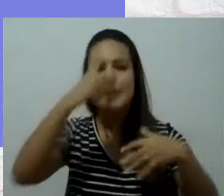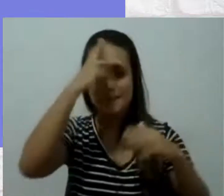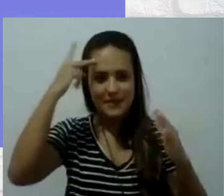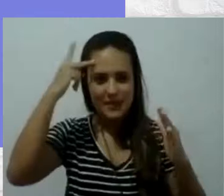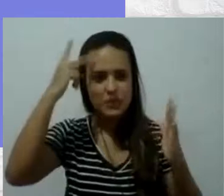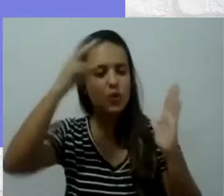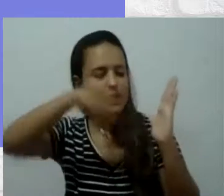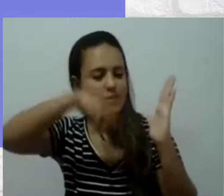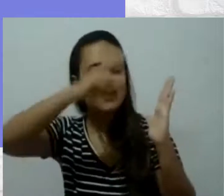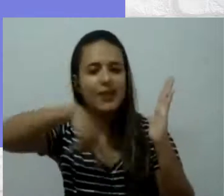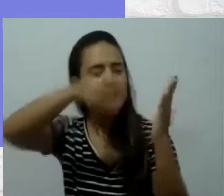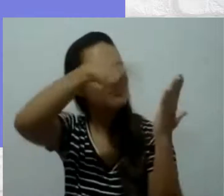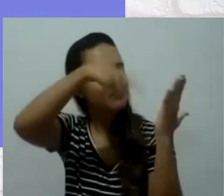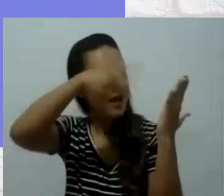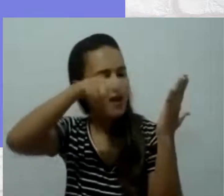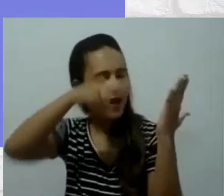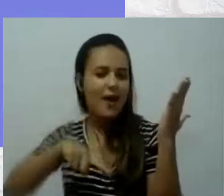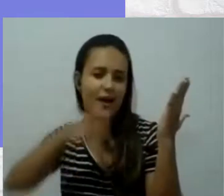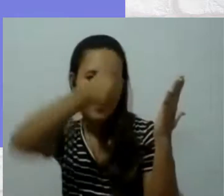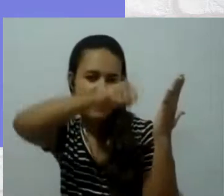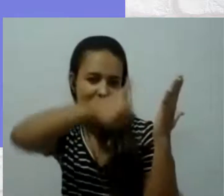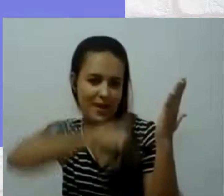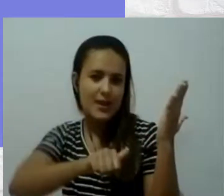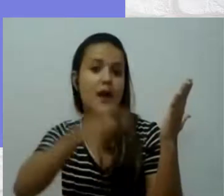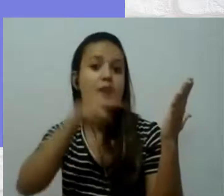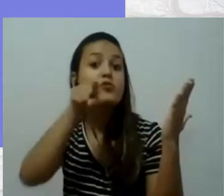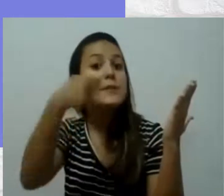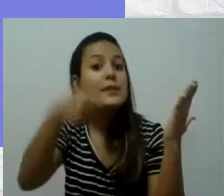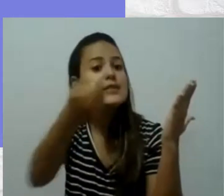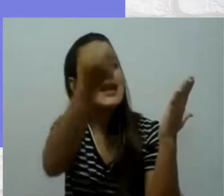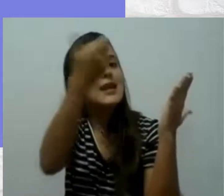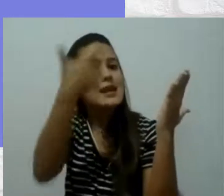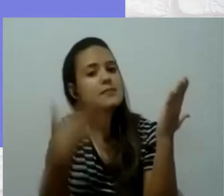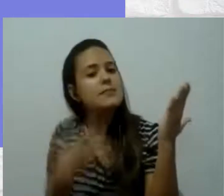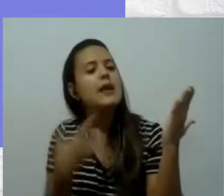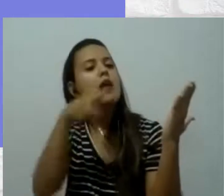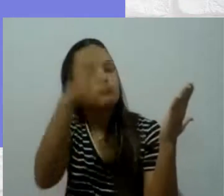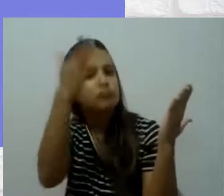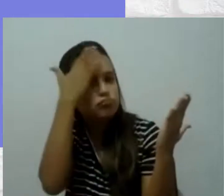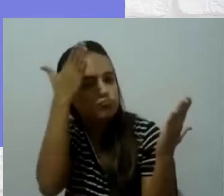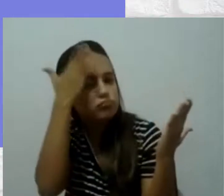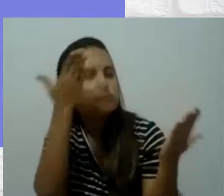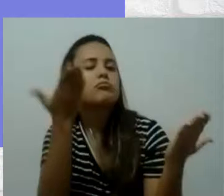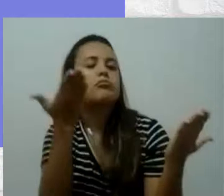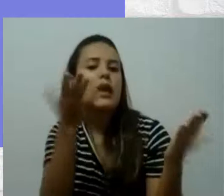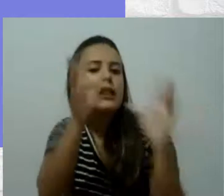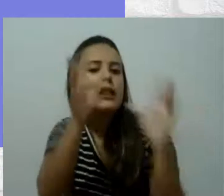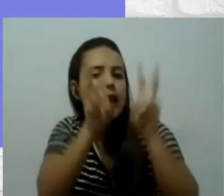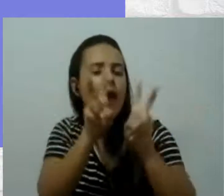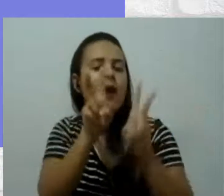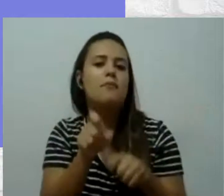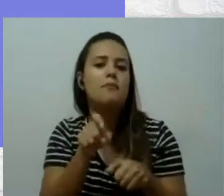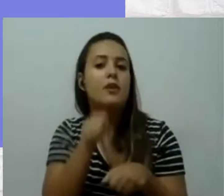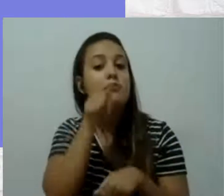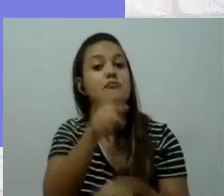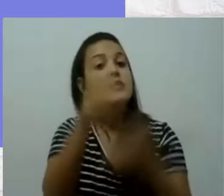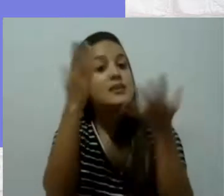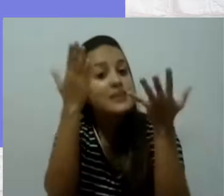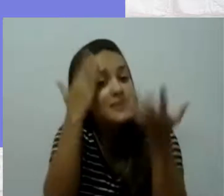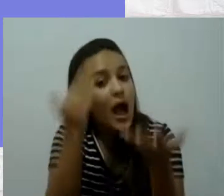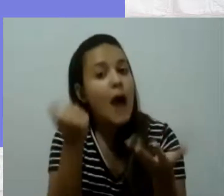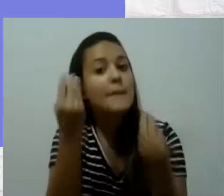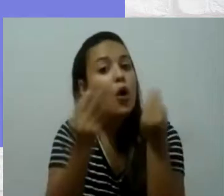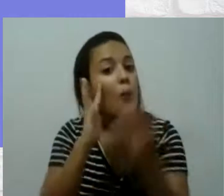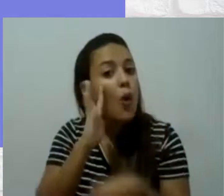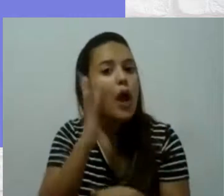explicar para os avaliadores que você entende daquele tema, que você tem uma